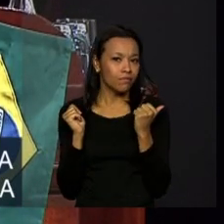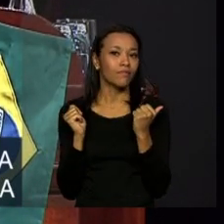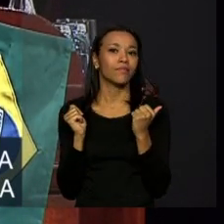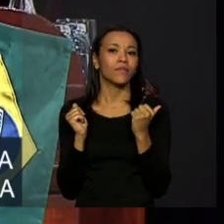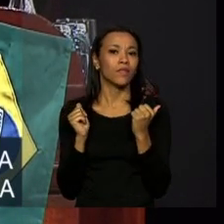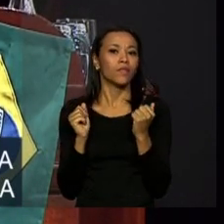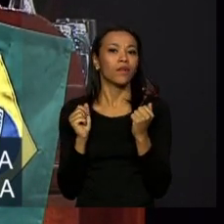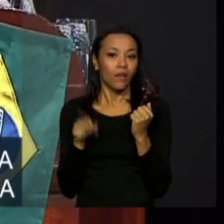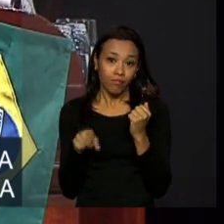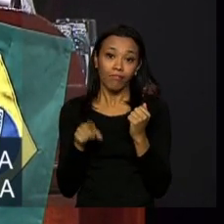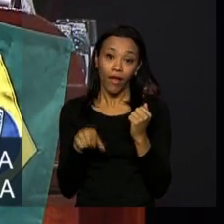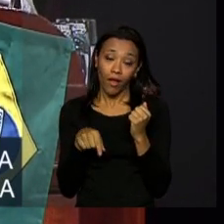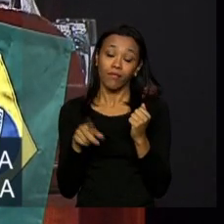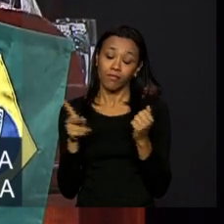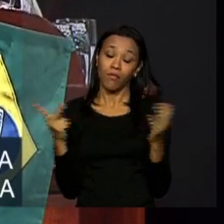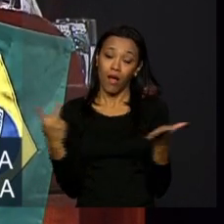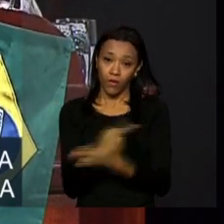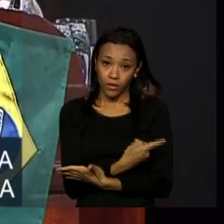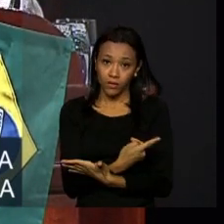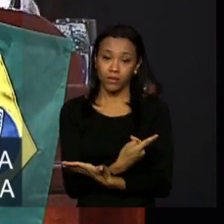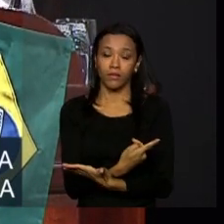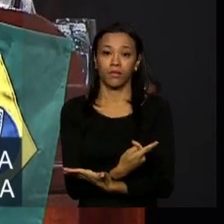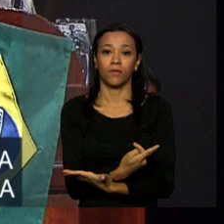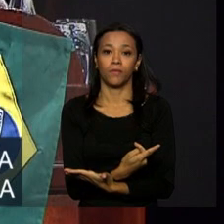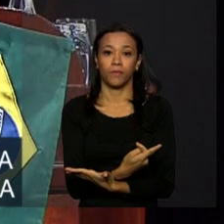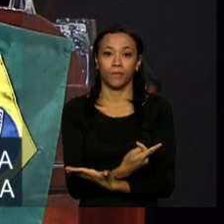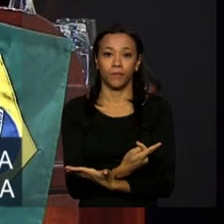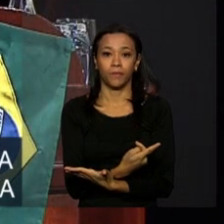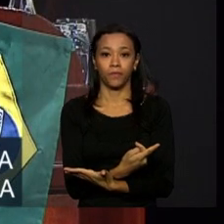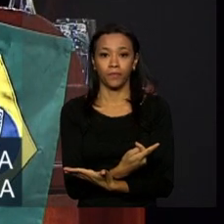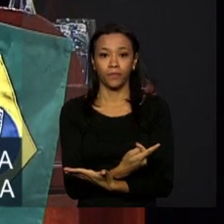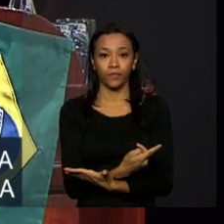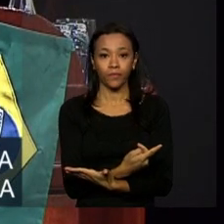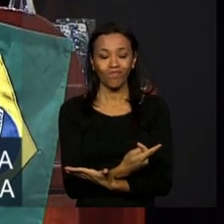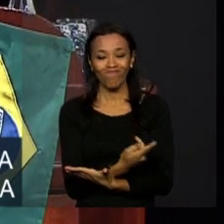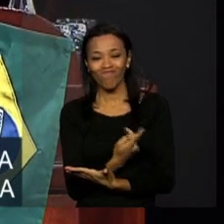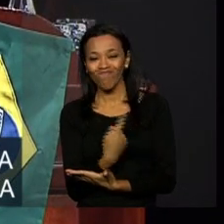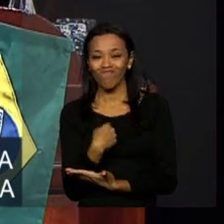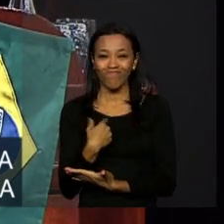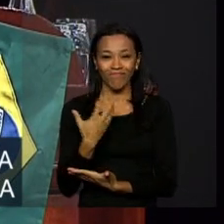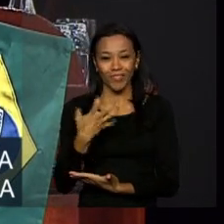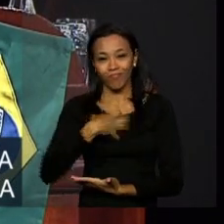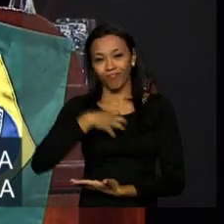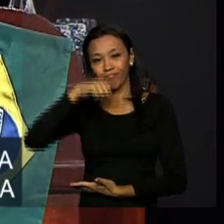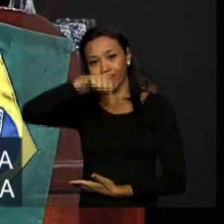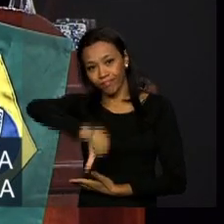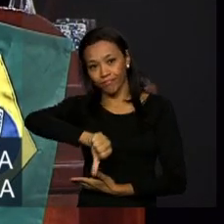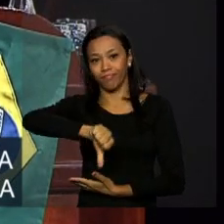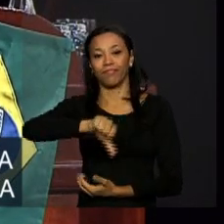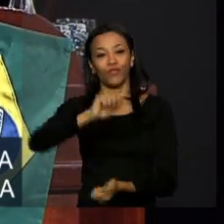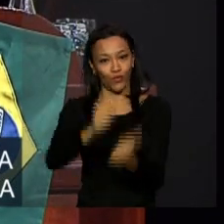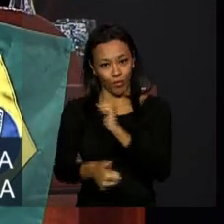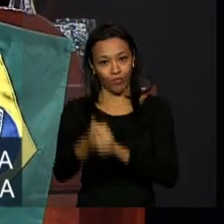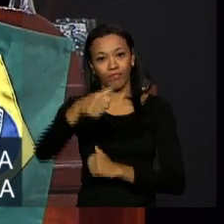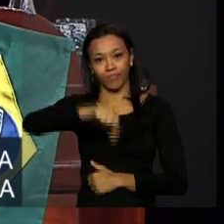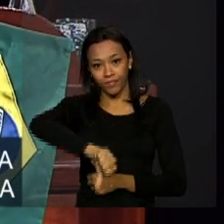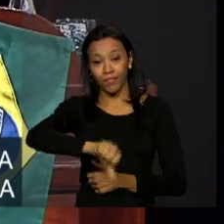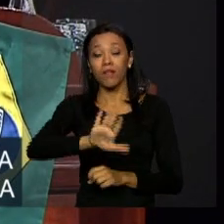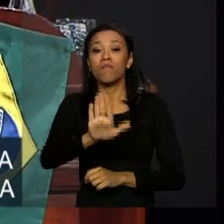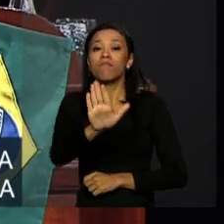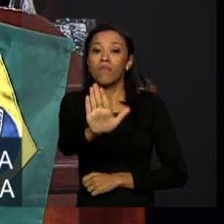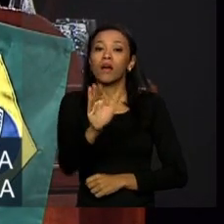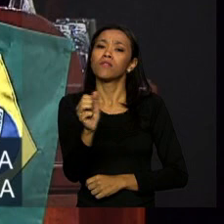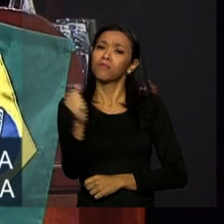fato uma um resultado não muito satisfatório mas o